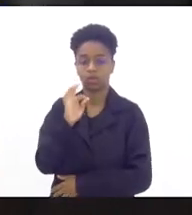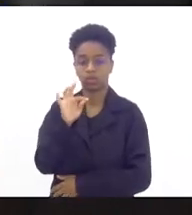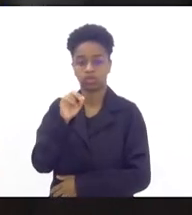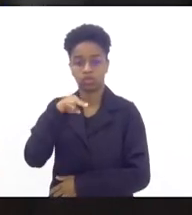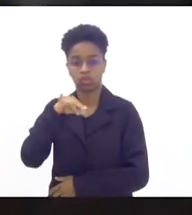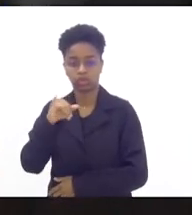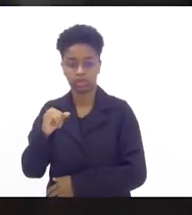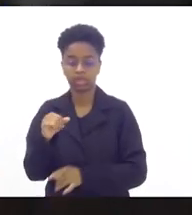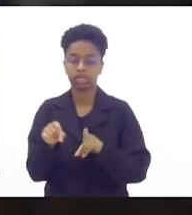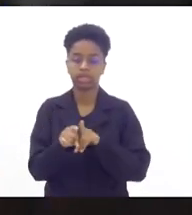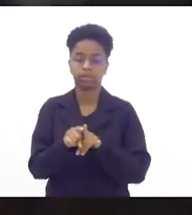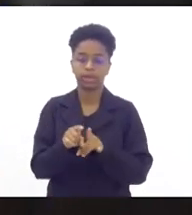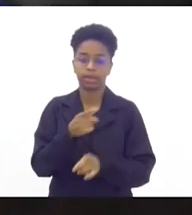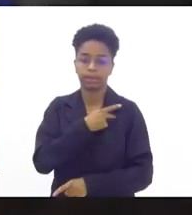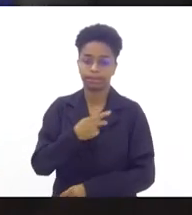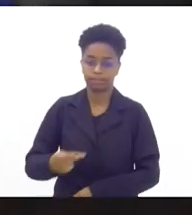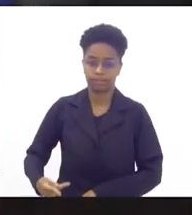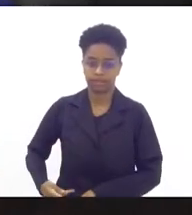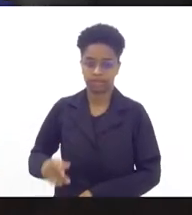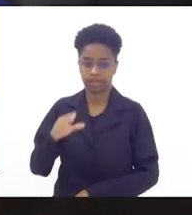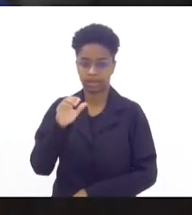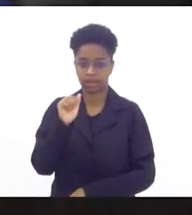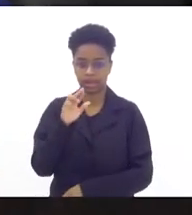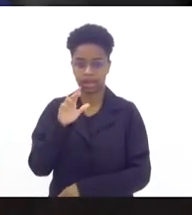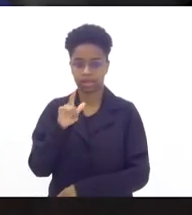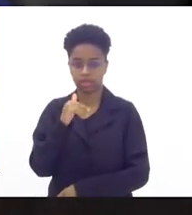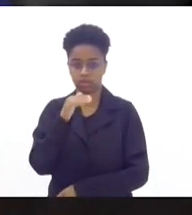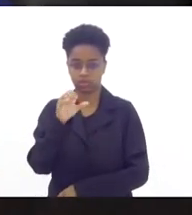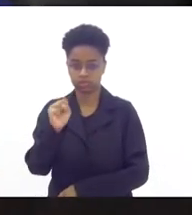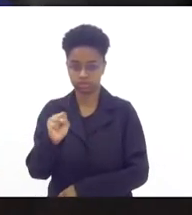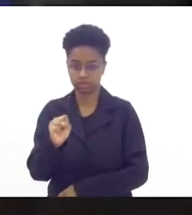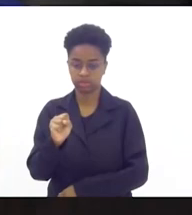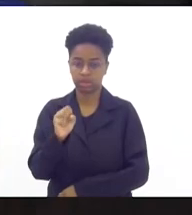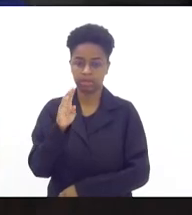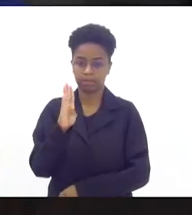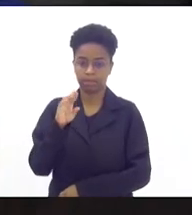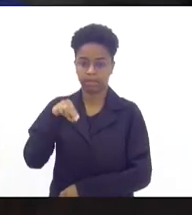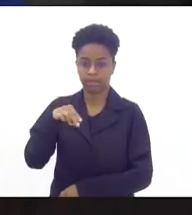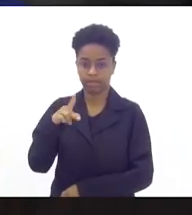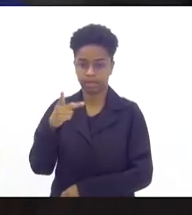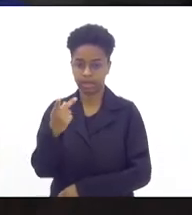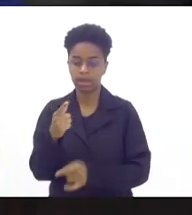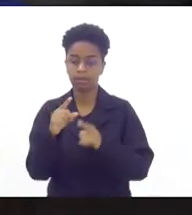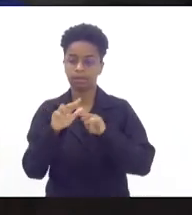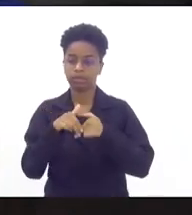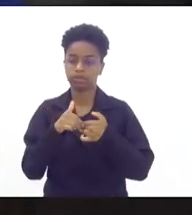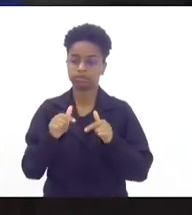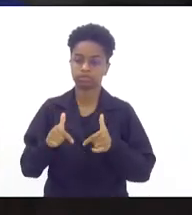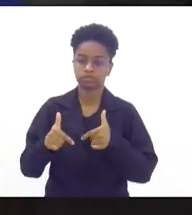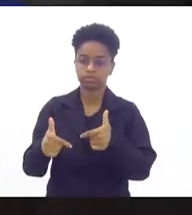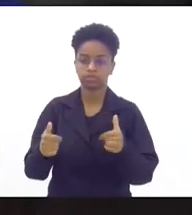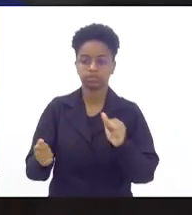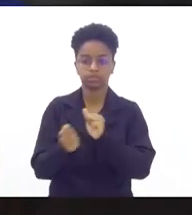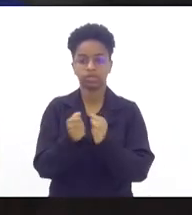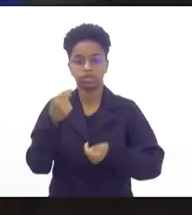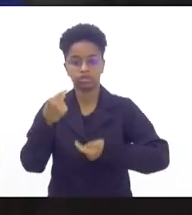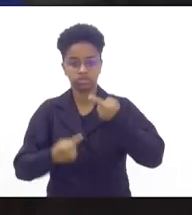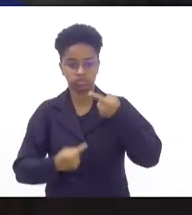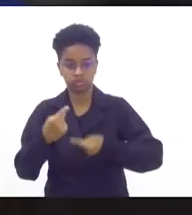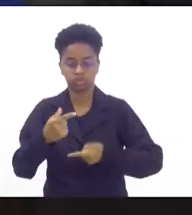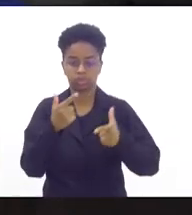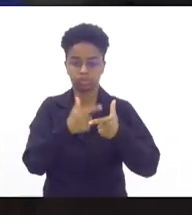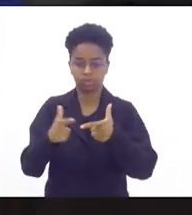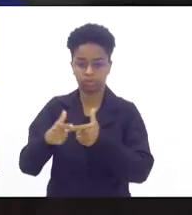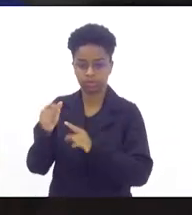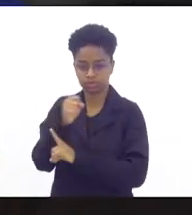presidente Carlinhos BNH por essa iniciativa conjunta de discutir os dilemas da